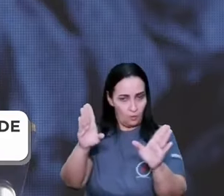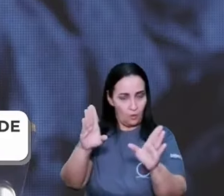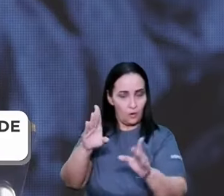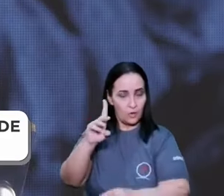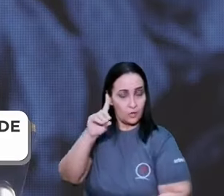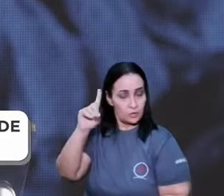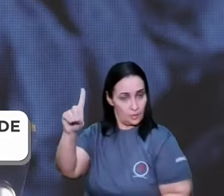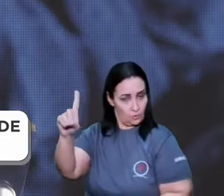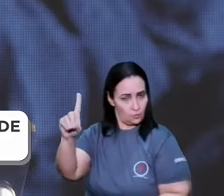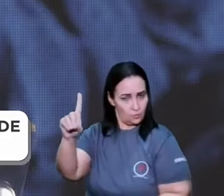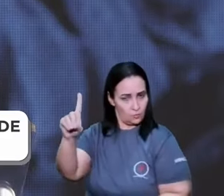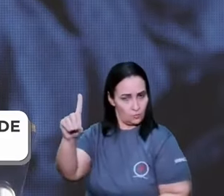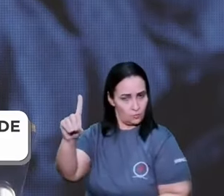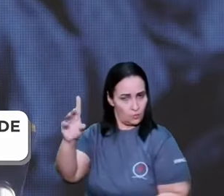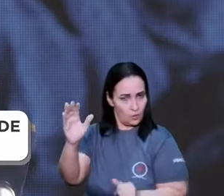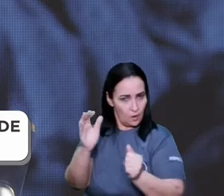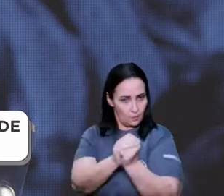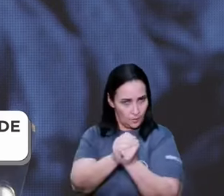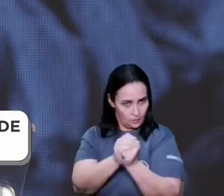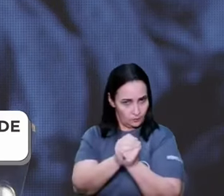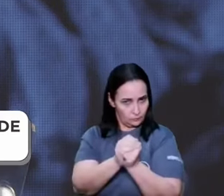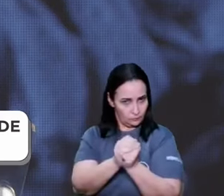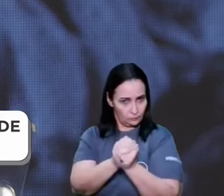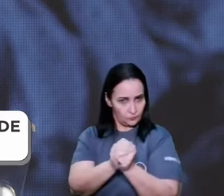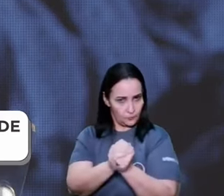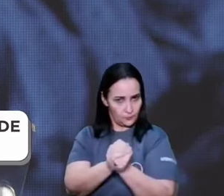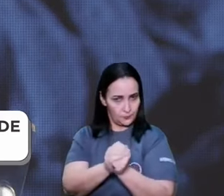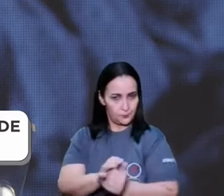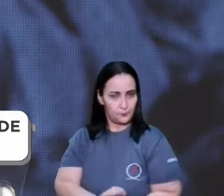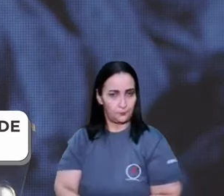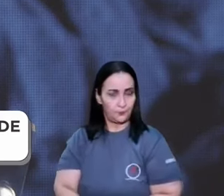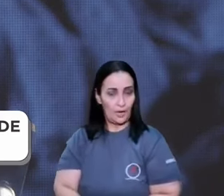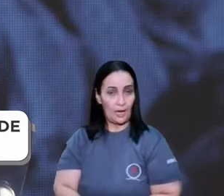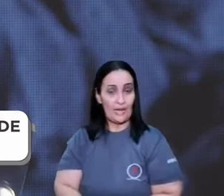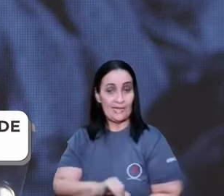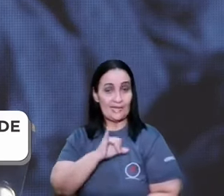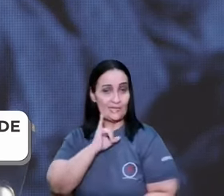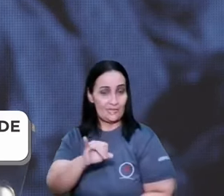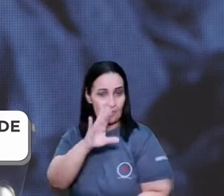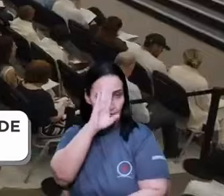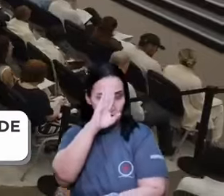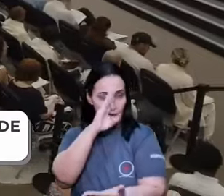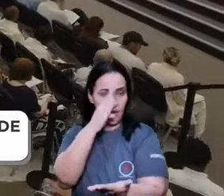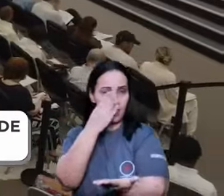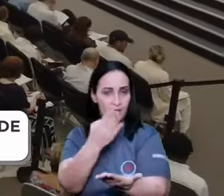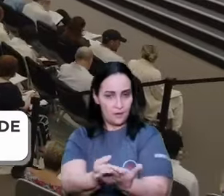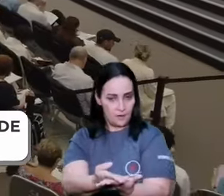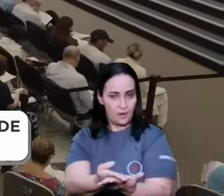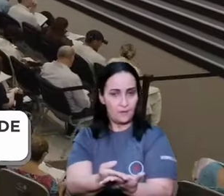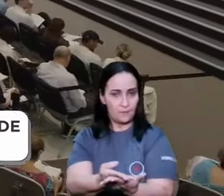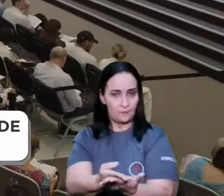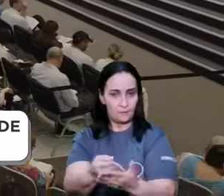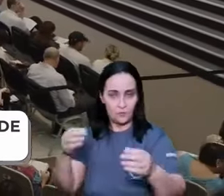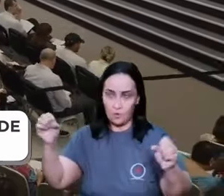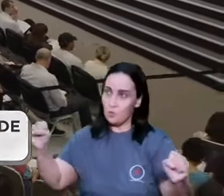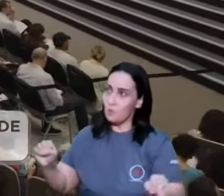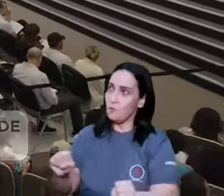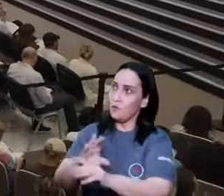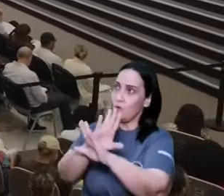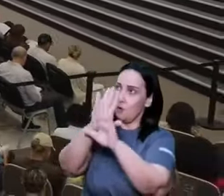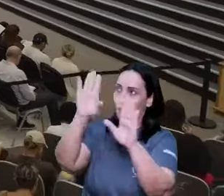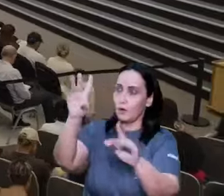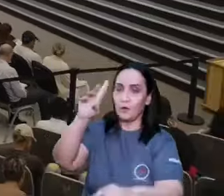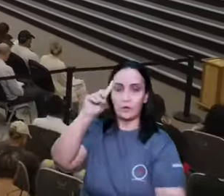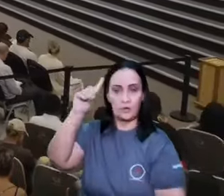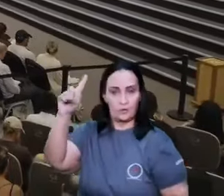Deus amém diga comigo Se creres se creres verás verás a glória